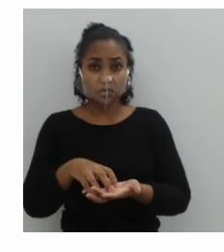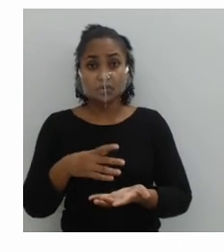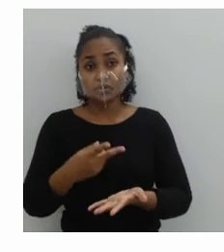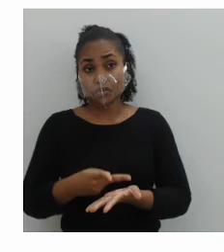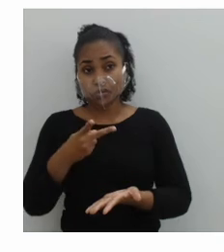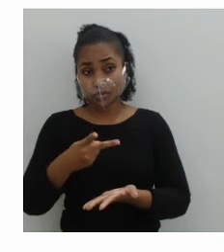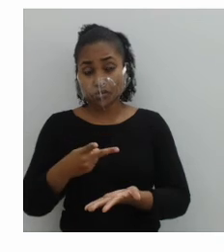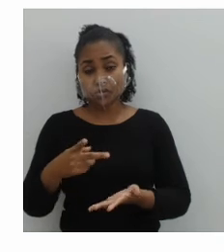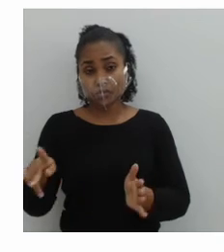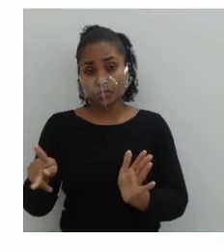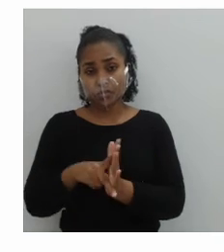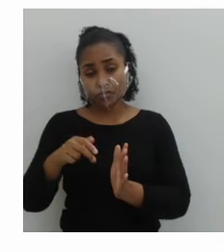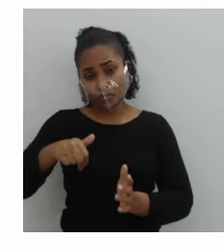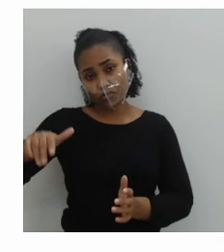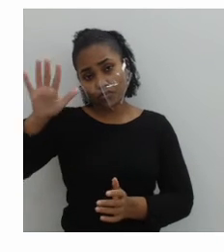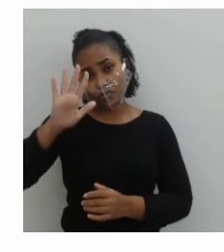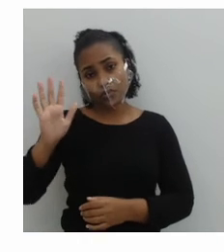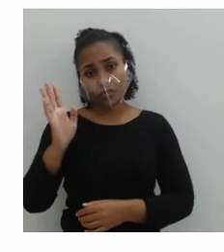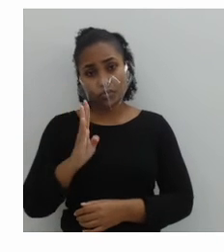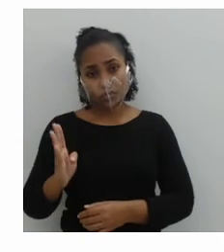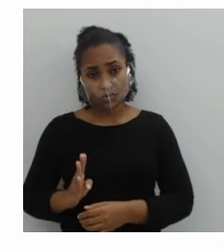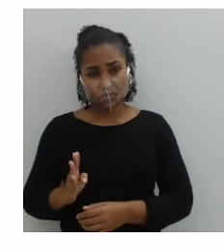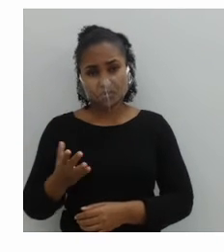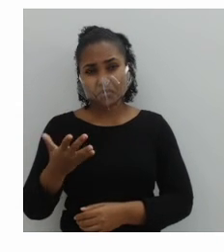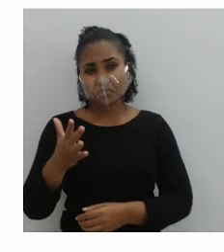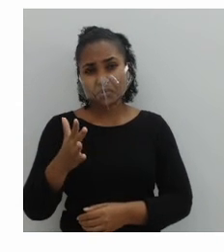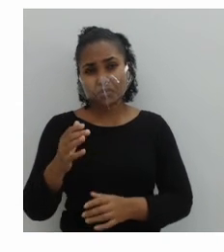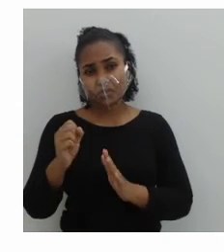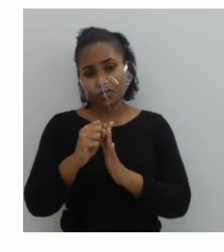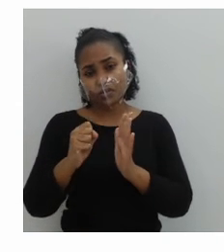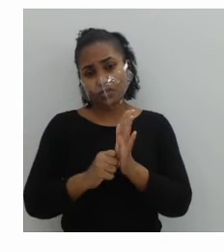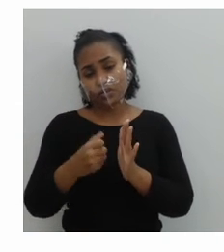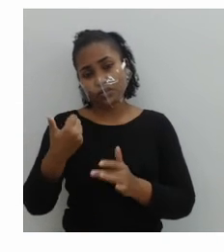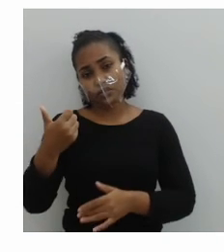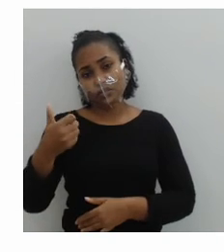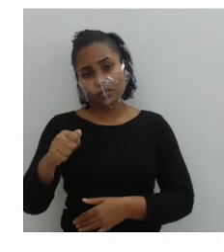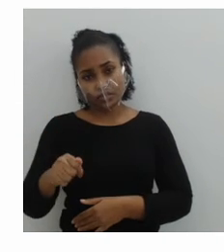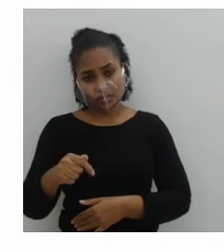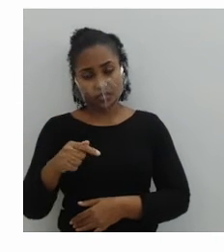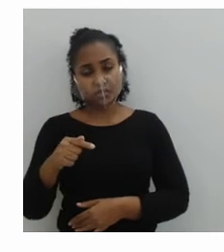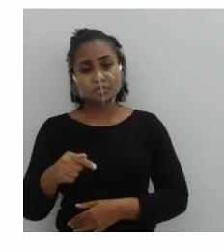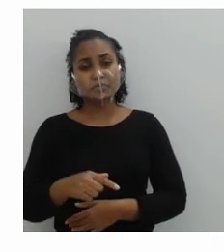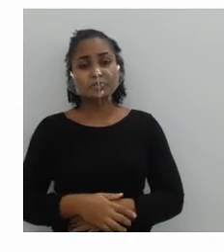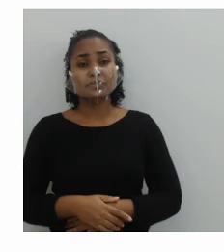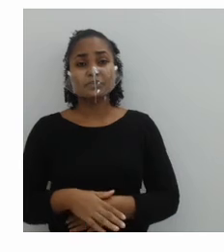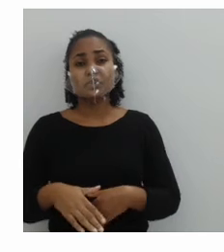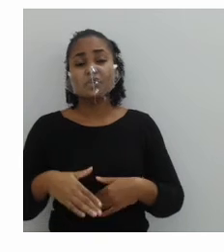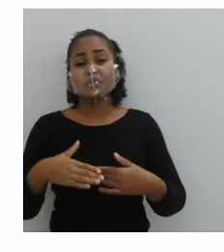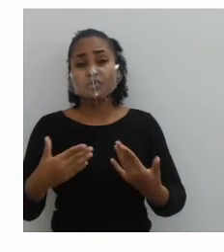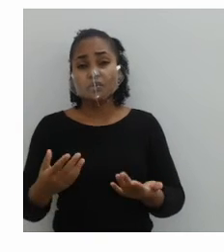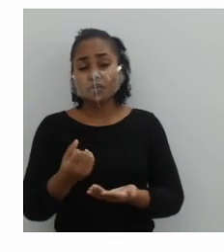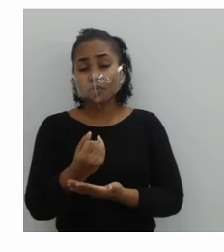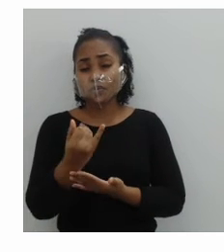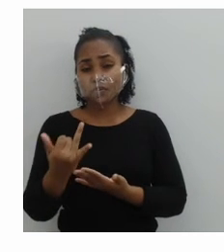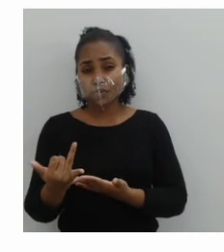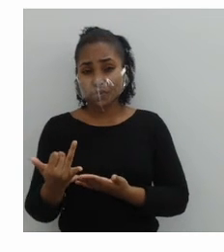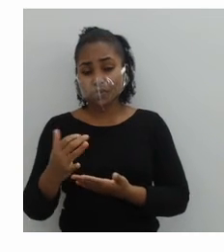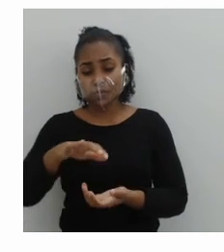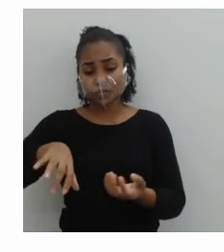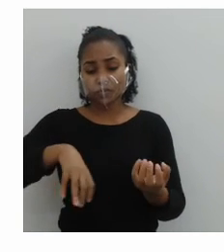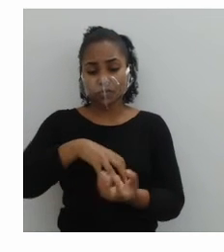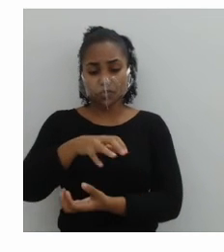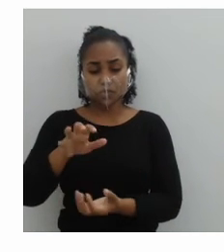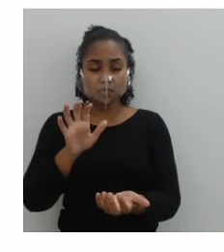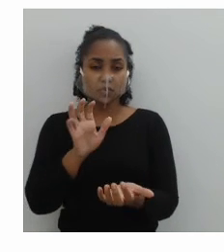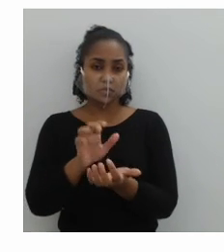holandesa na região nordeste do Brasil em meados do século XVII? Quais foram os principais fatores da causa da